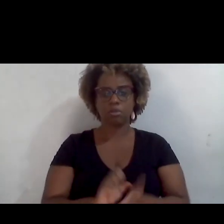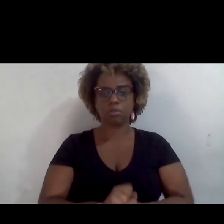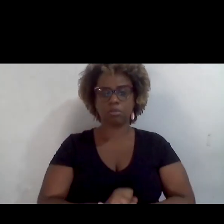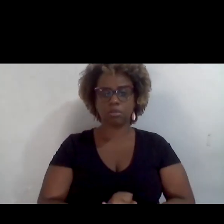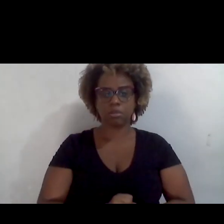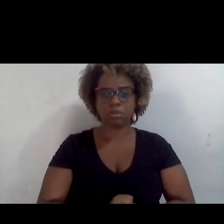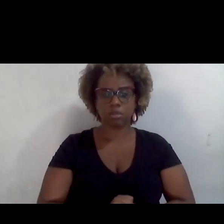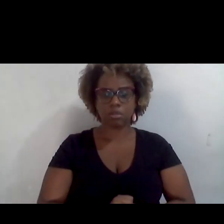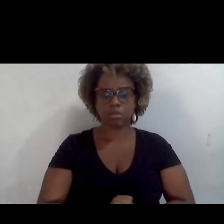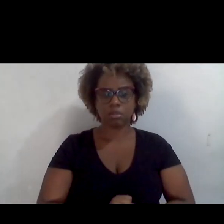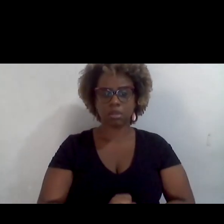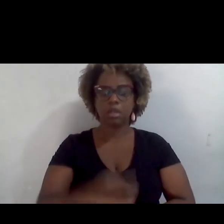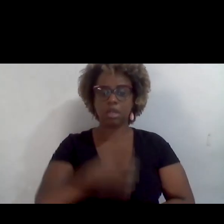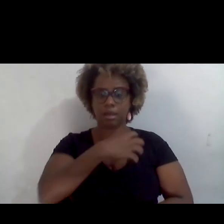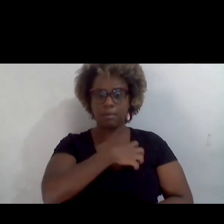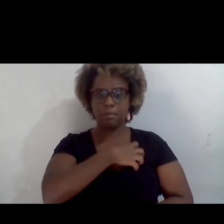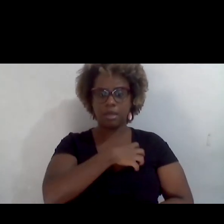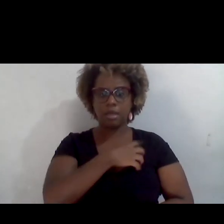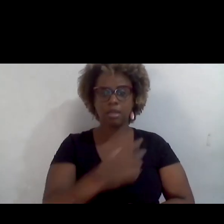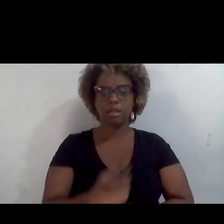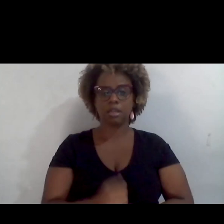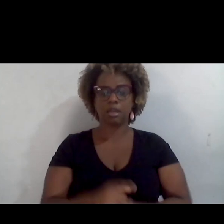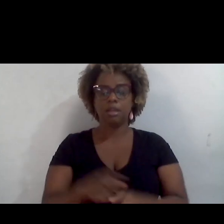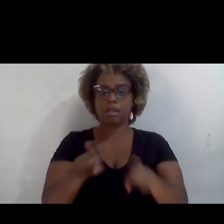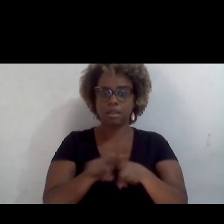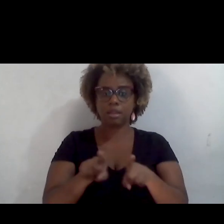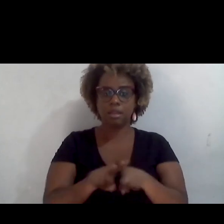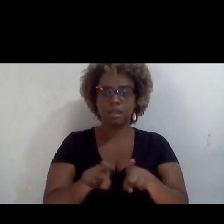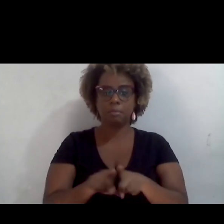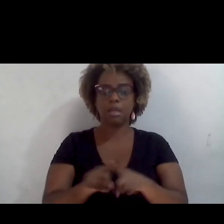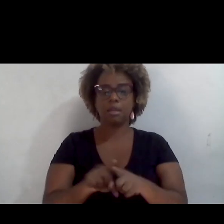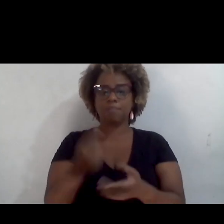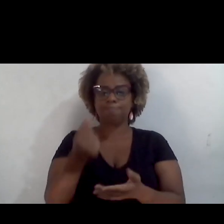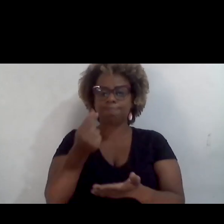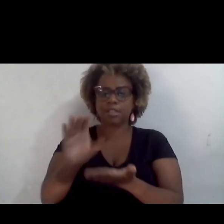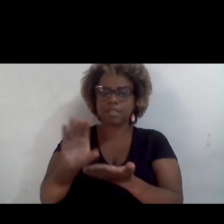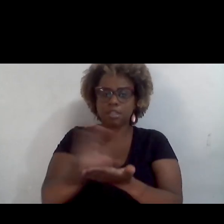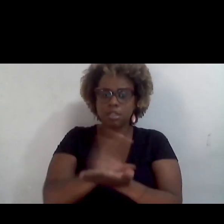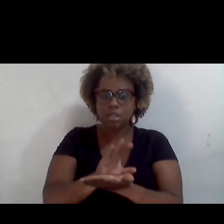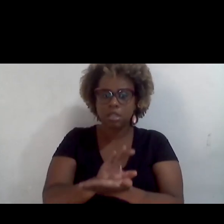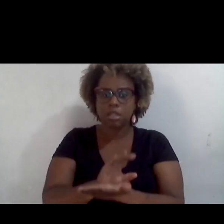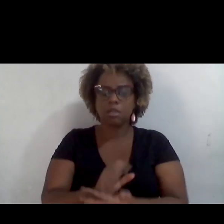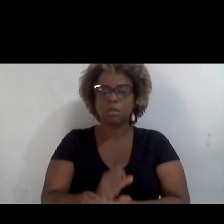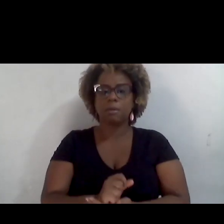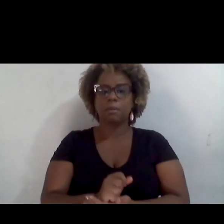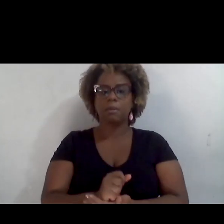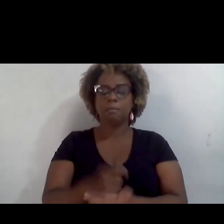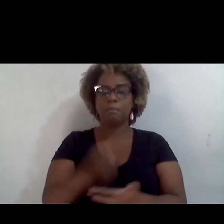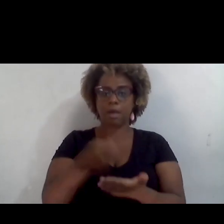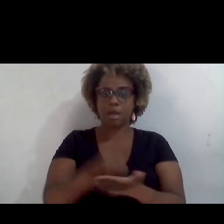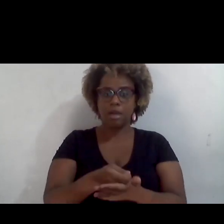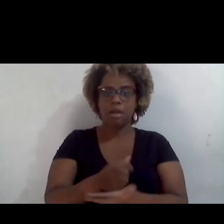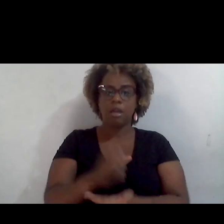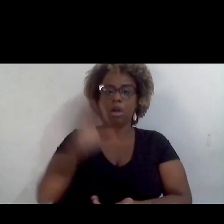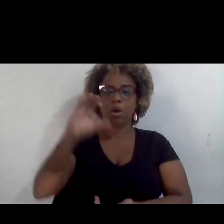para a Bahia. Ao mesmo tempo, esse recurso do fundo é utilizado para financiar a OSBA, que merece, que é excelente, que